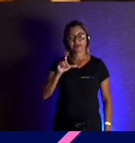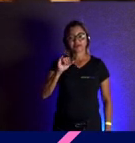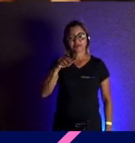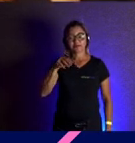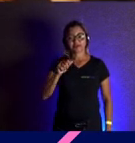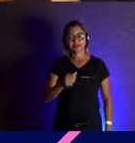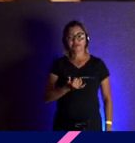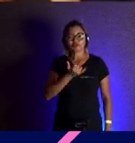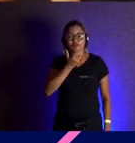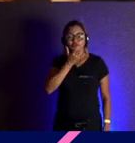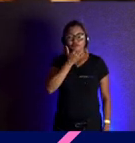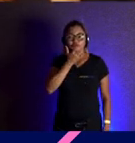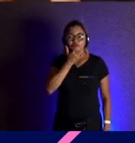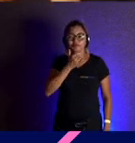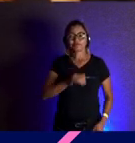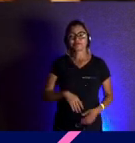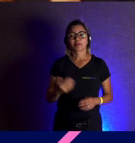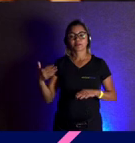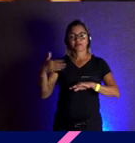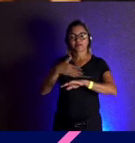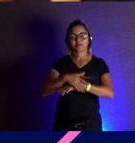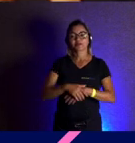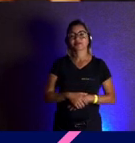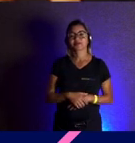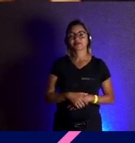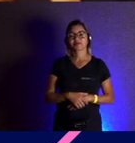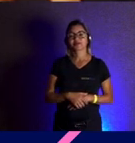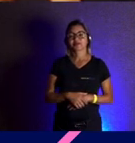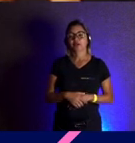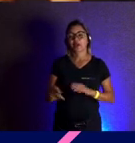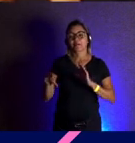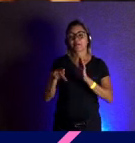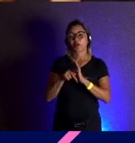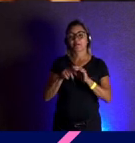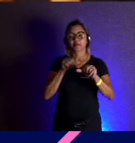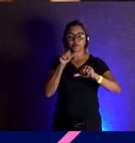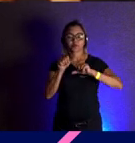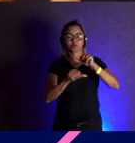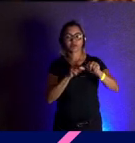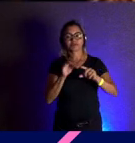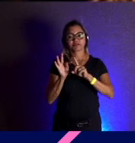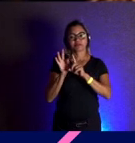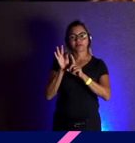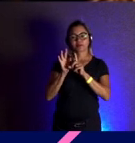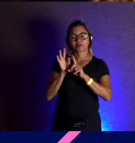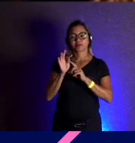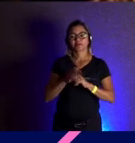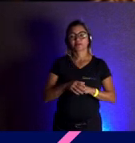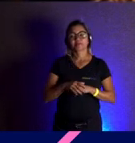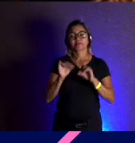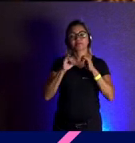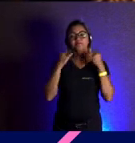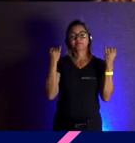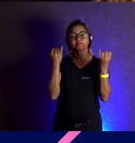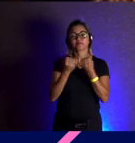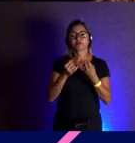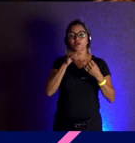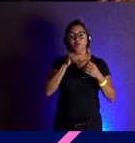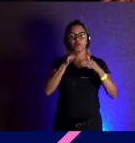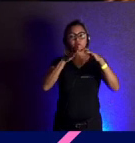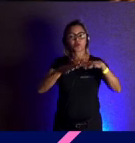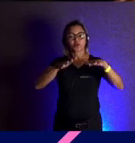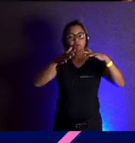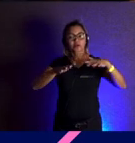Meu nome é Camila, eu sou jornalista de dados da Matriz. Para quem não conhece a Matriz, é uma agência